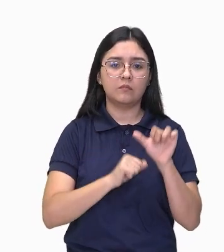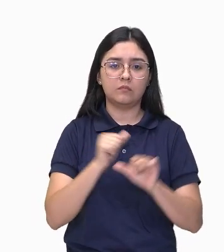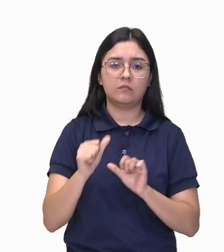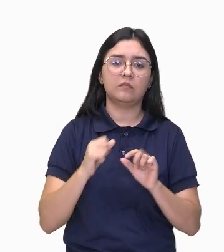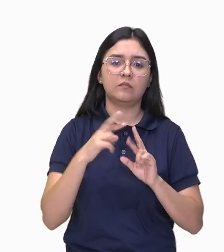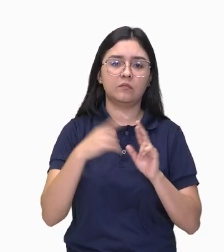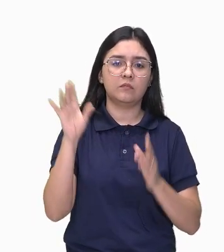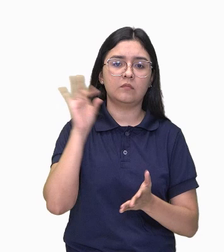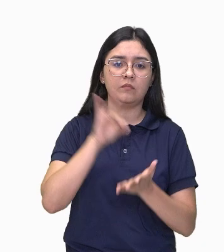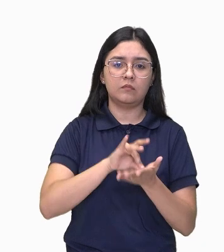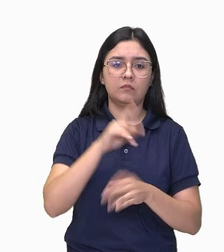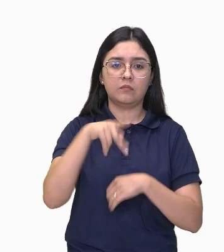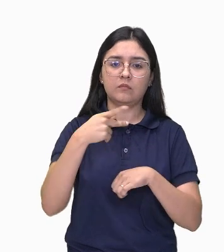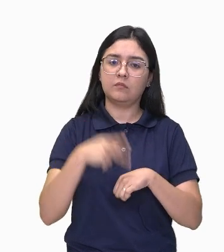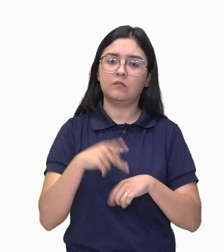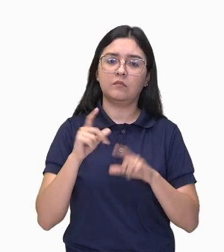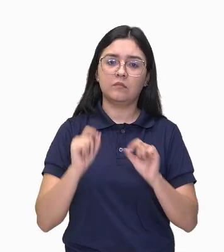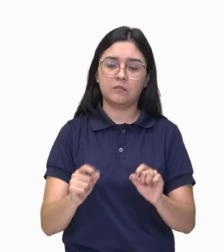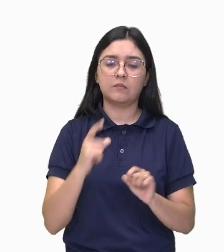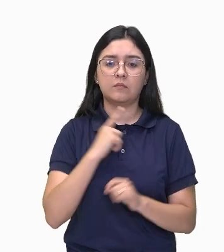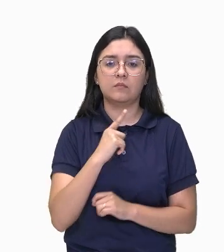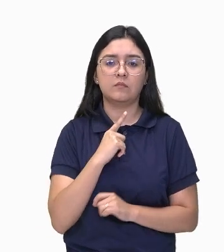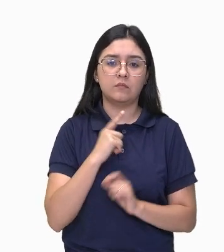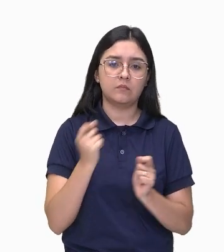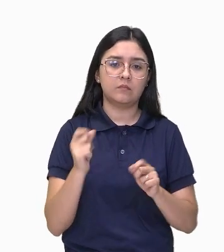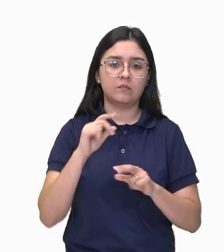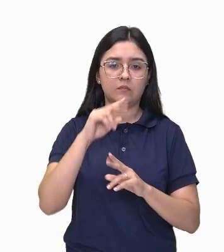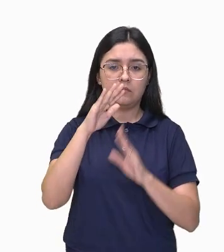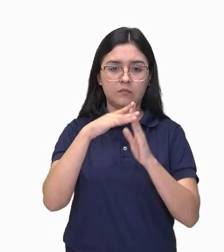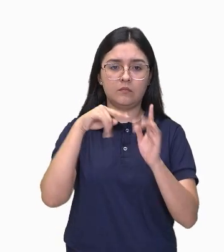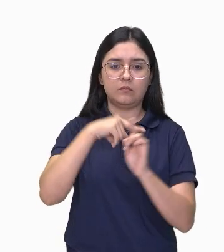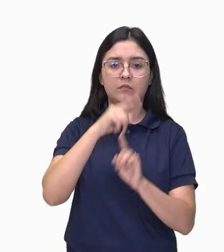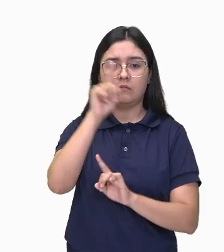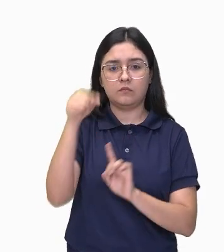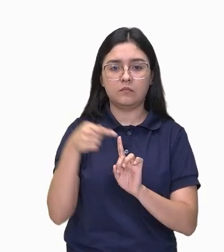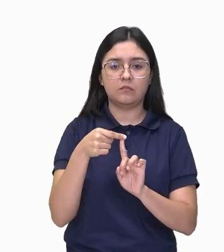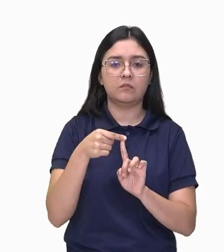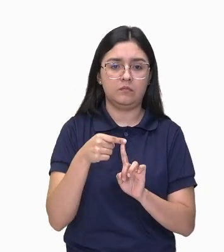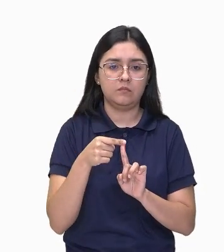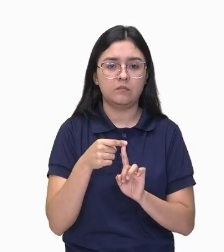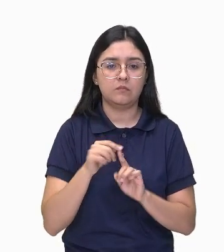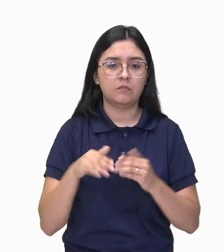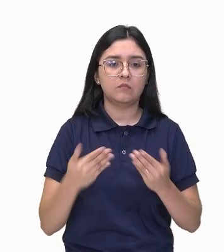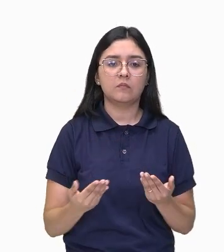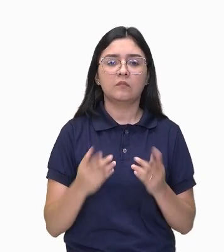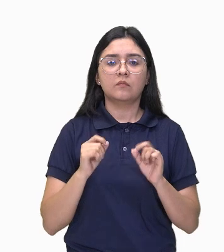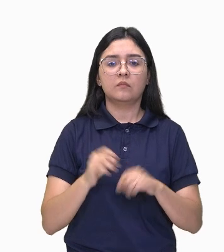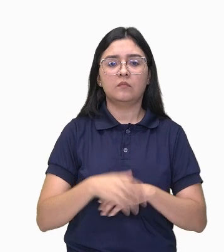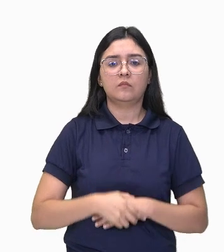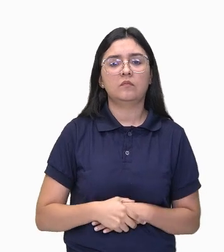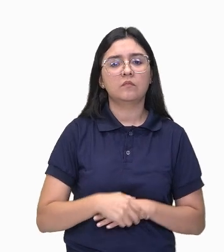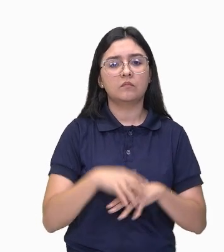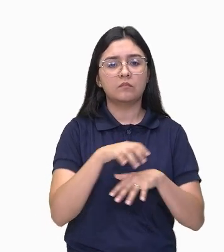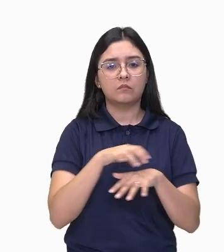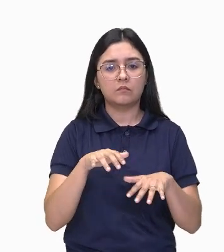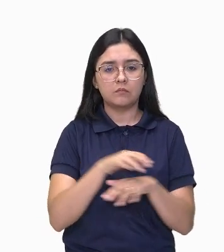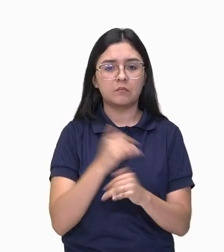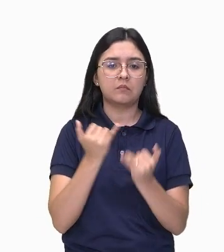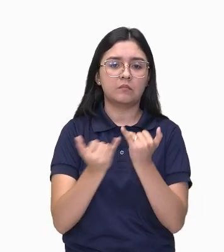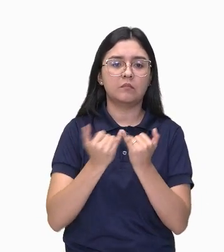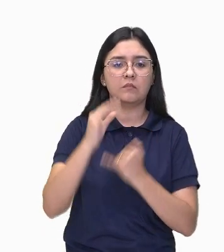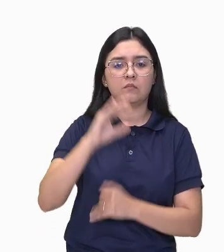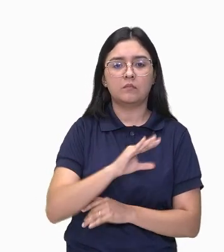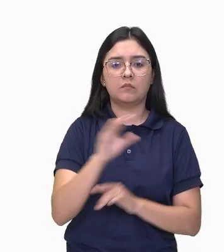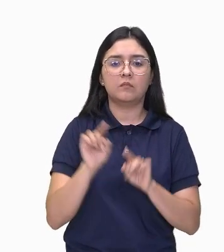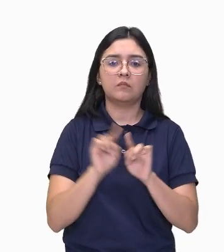uma igreja criada especialmente para tal propósito, com ritos similares ao do catolicismo, mas que teriam como